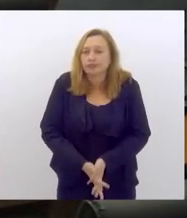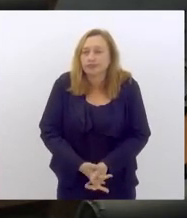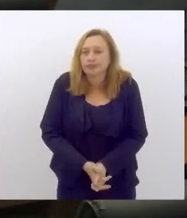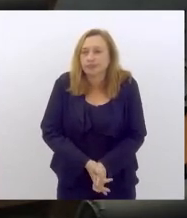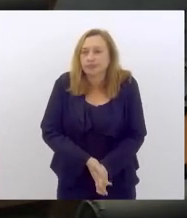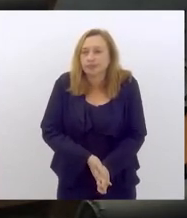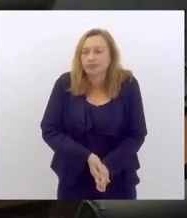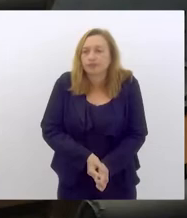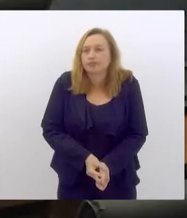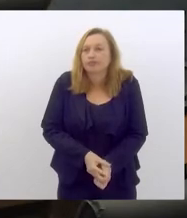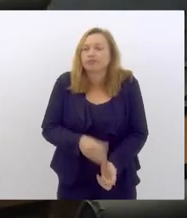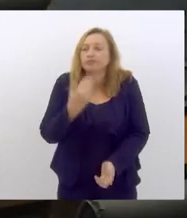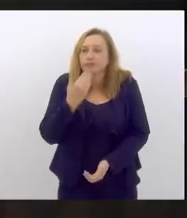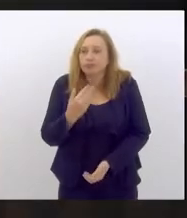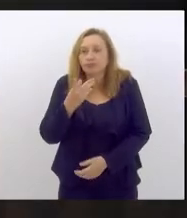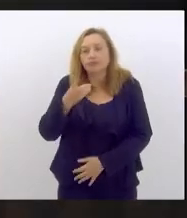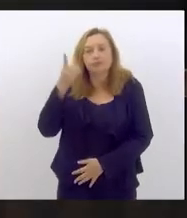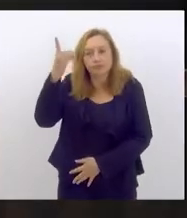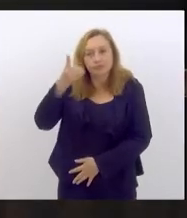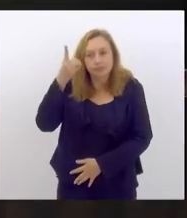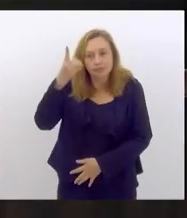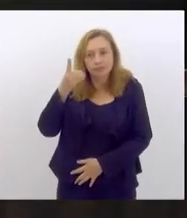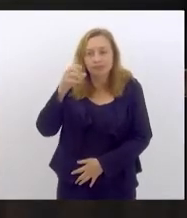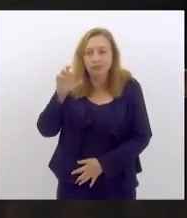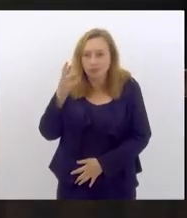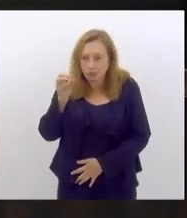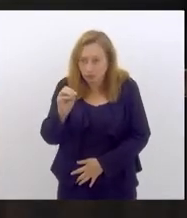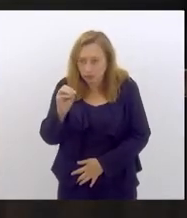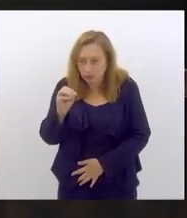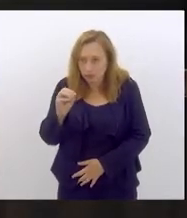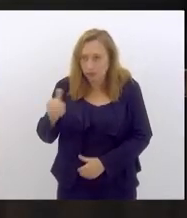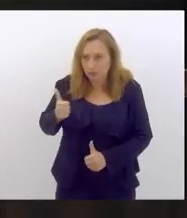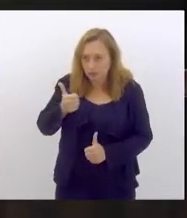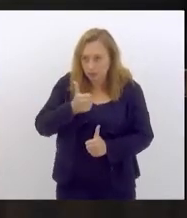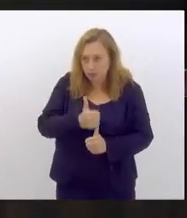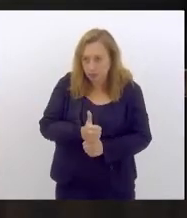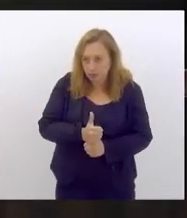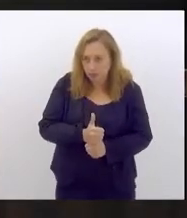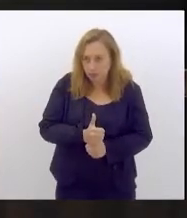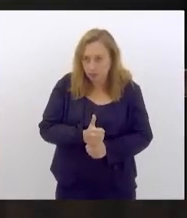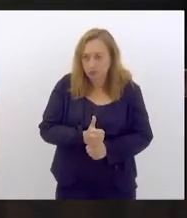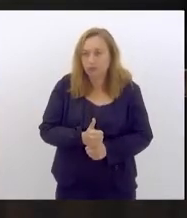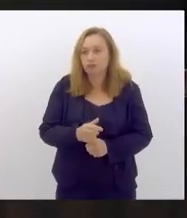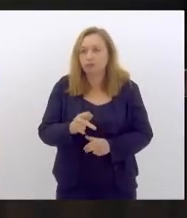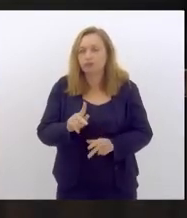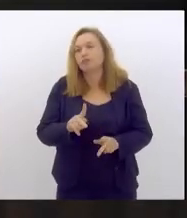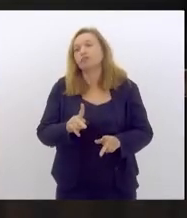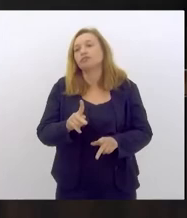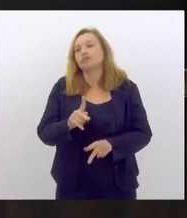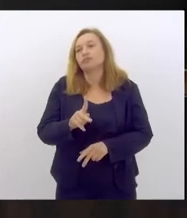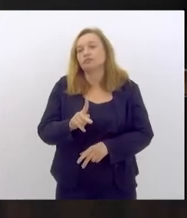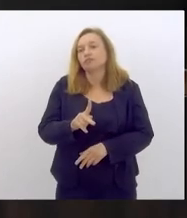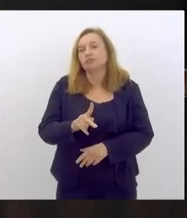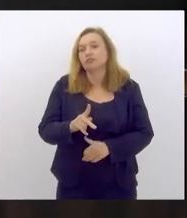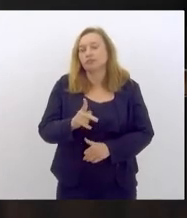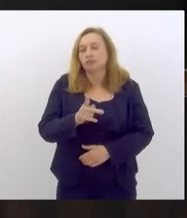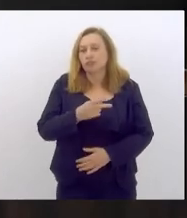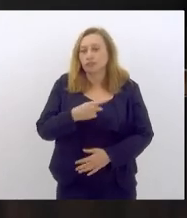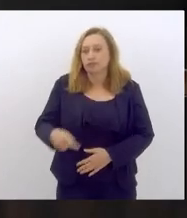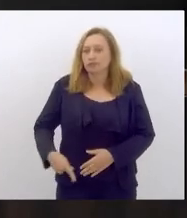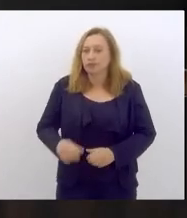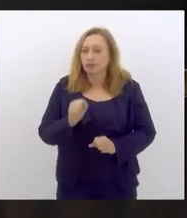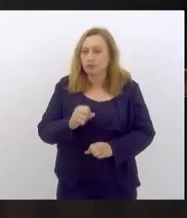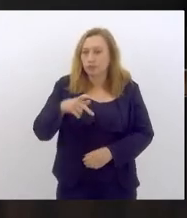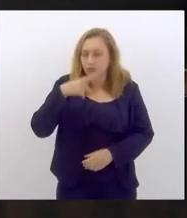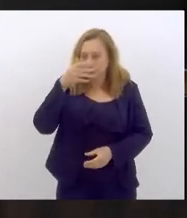Bem, eu peço ao deputado Eurico Júnior que assuma momentaneamente aqui a presidência dos trabalhos, momentaneamente, para que eu possa fazer a minha